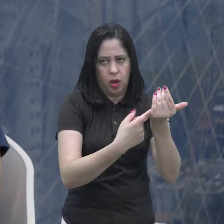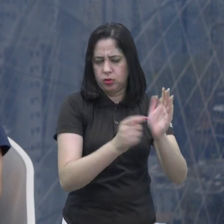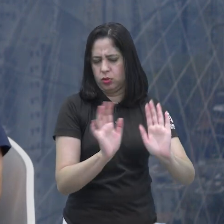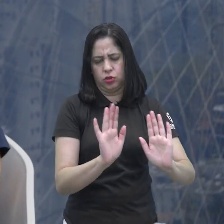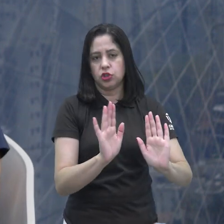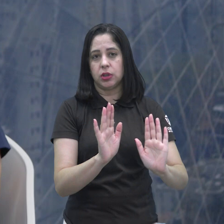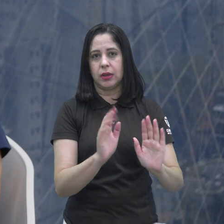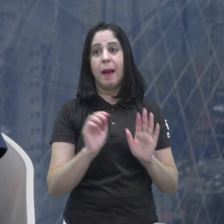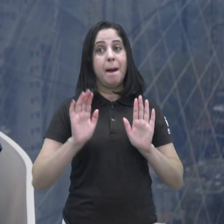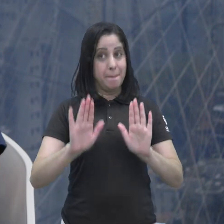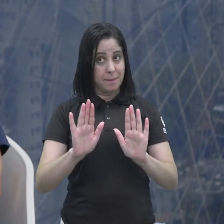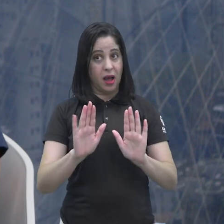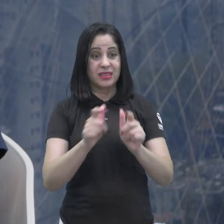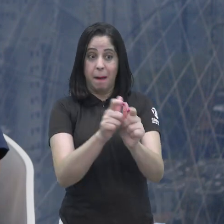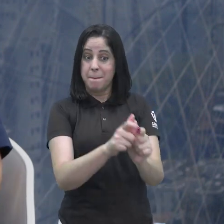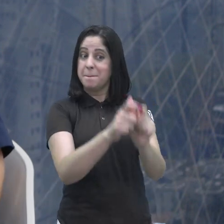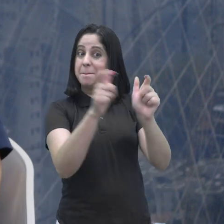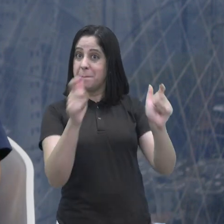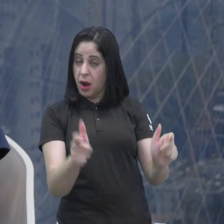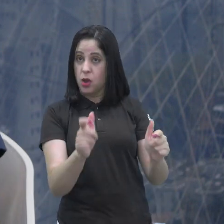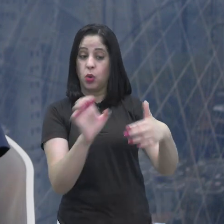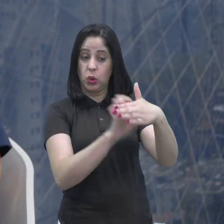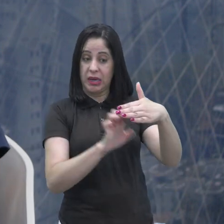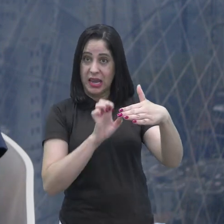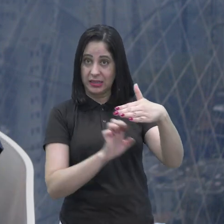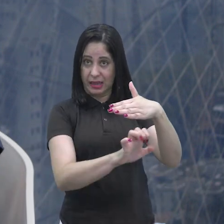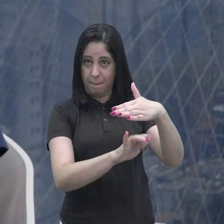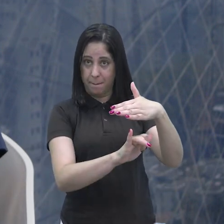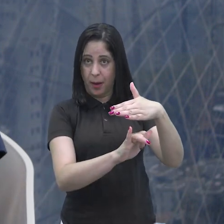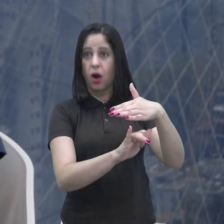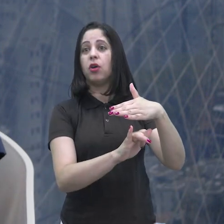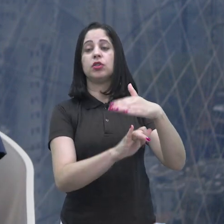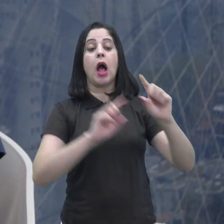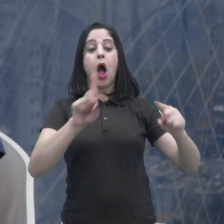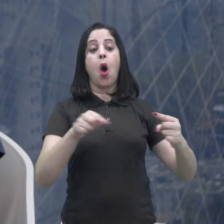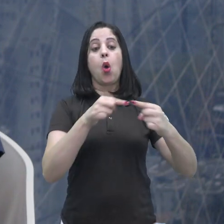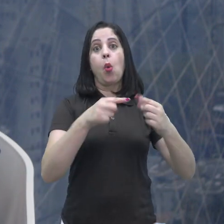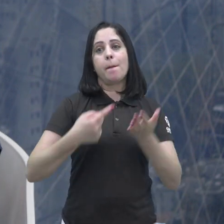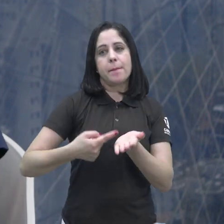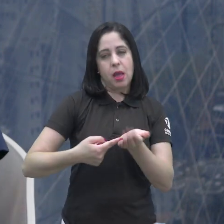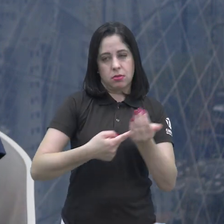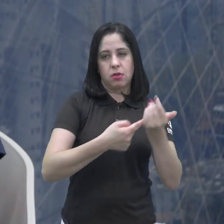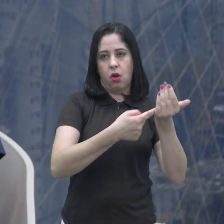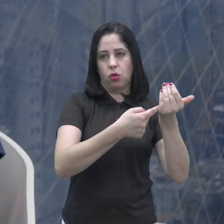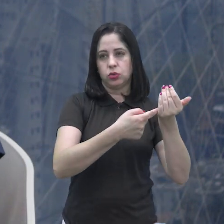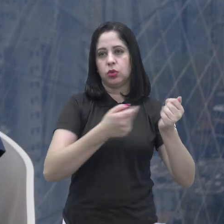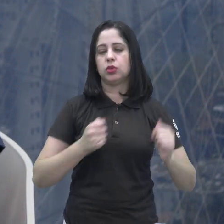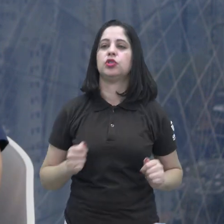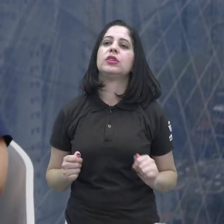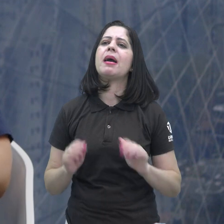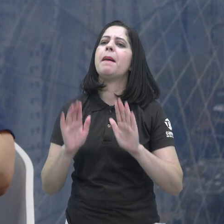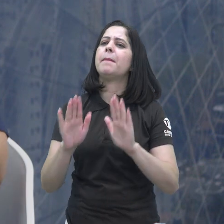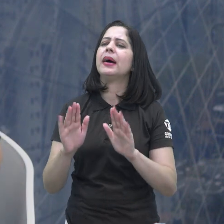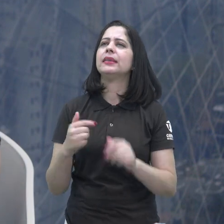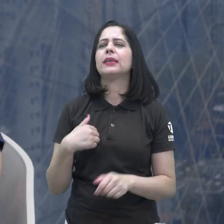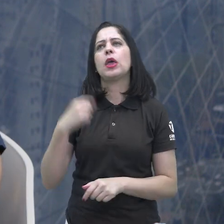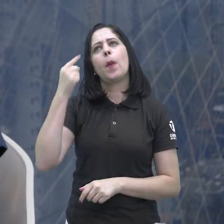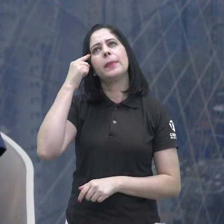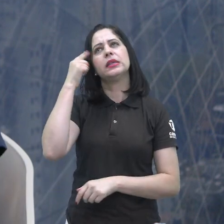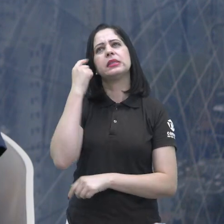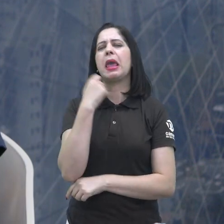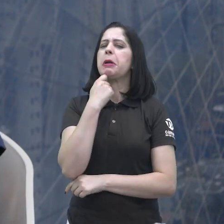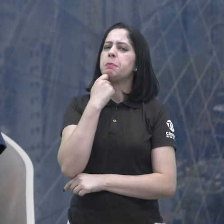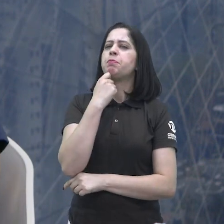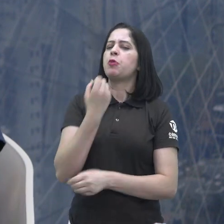gente vê por aí que as startups, em geral, elas têm uma base tecnológica, mas não necessariamente. Quando eu vou formar